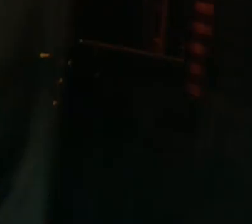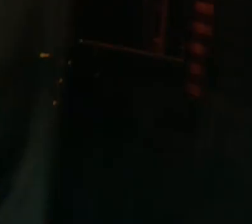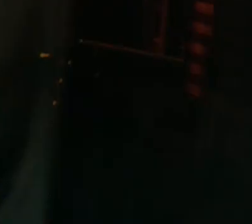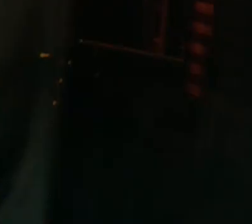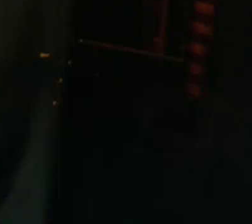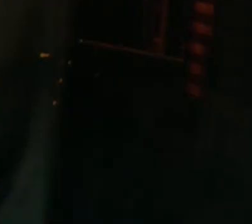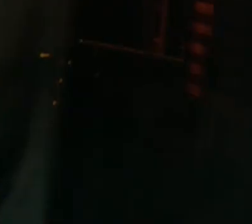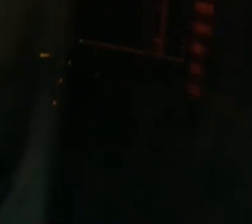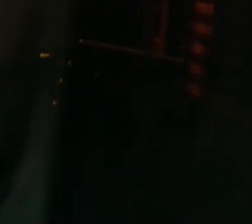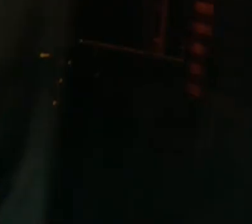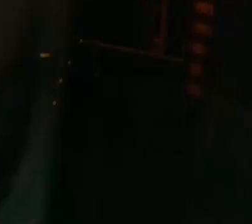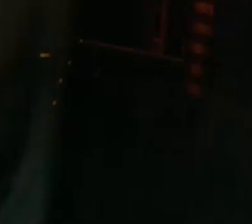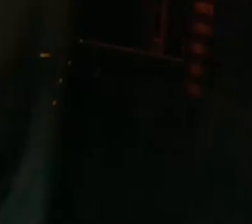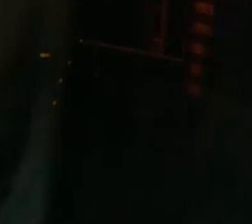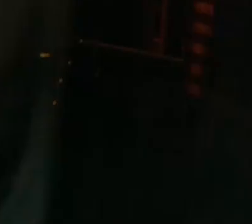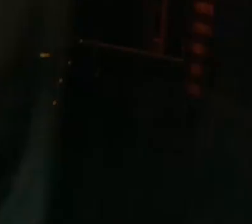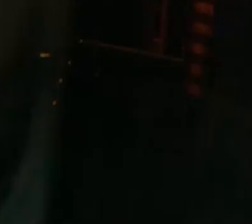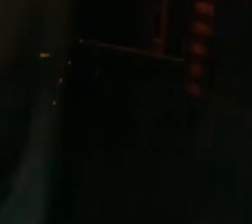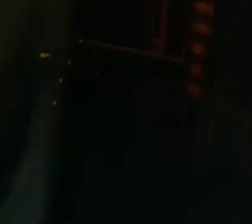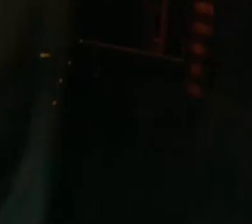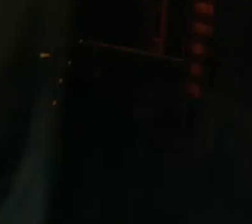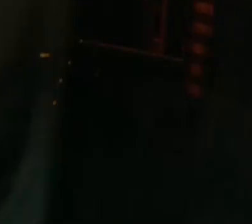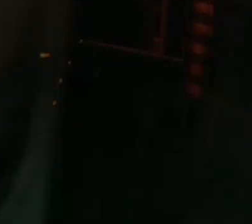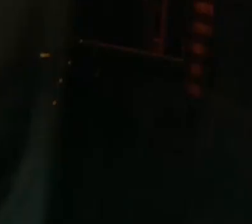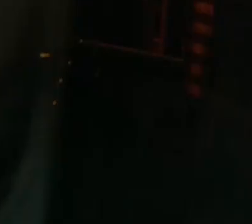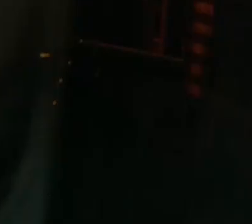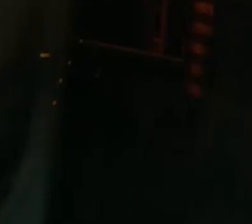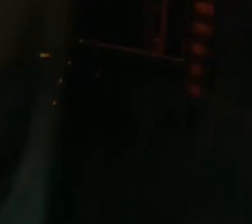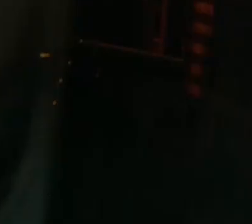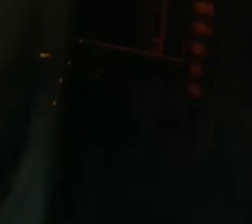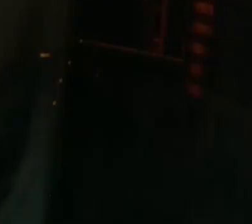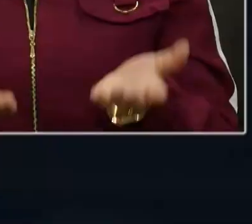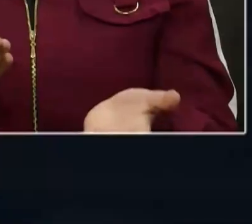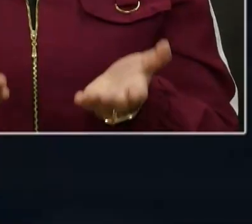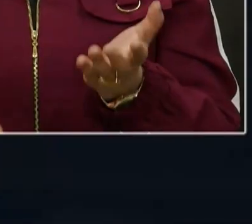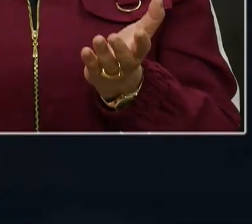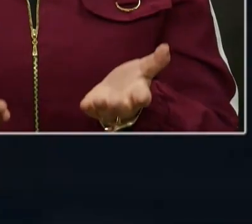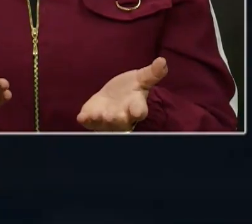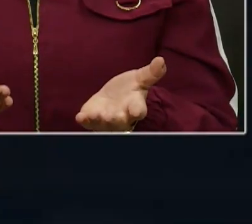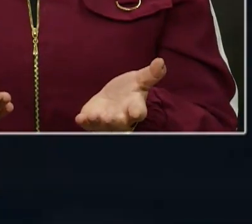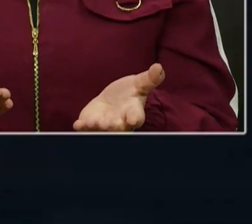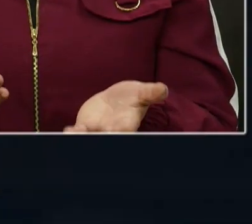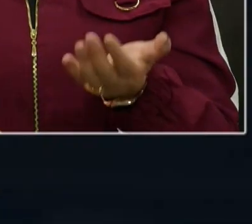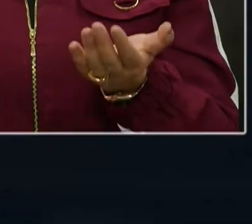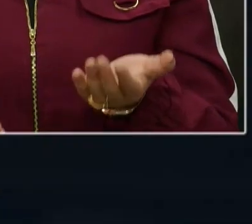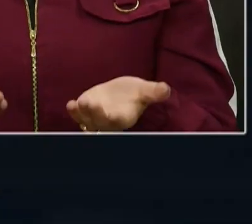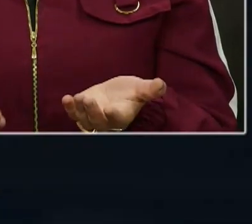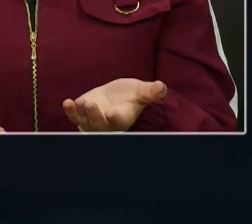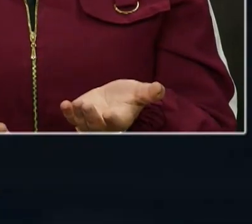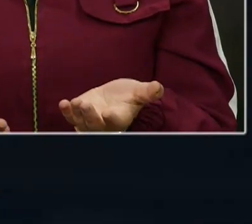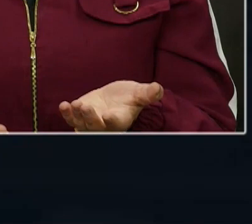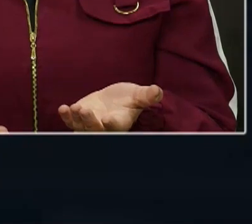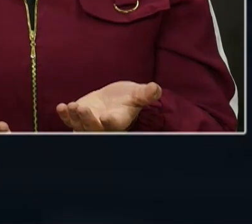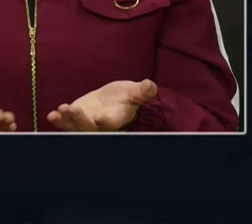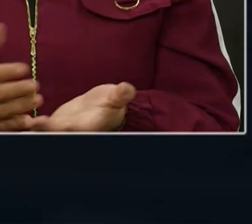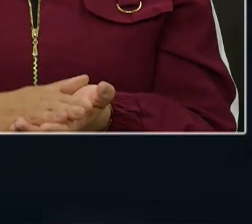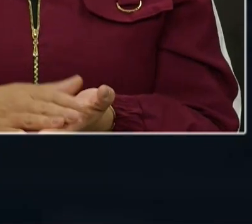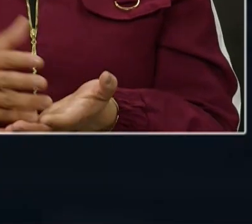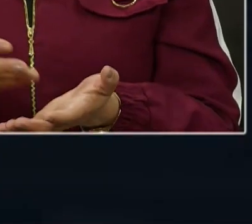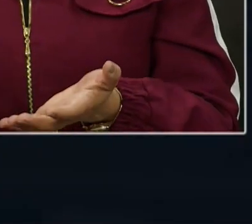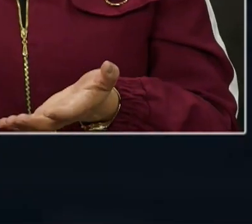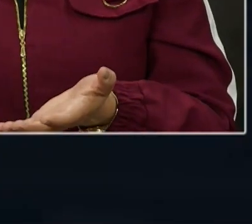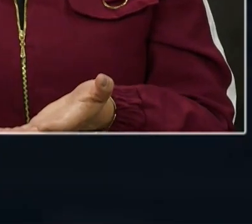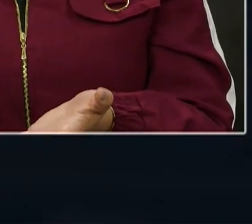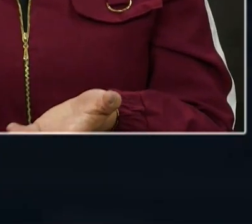forma, Camila. Eu gostaria que você trouxesse para a gente um pouquinho desse entendimento, que a gente aqui não quer culpar ninguém, a gente precisa de um equilíbrio, como